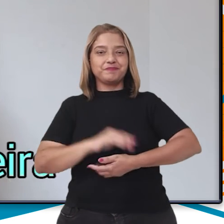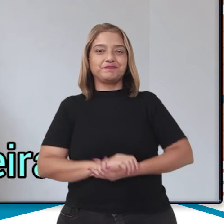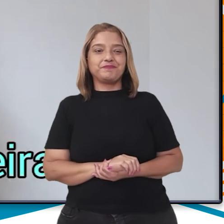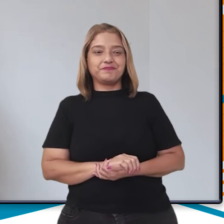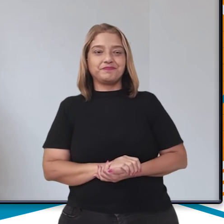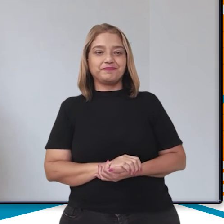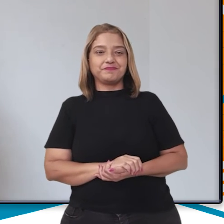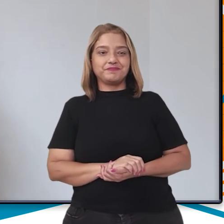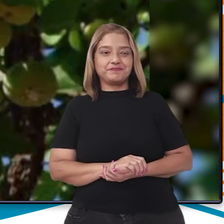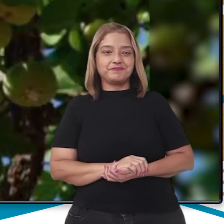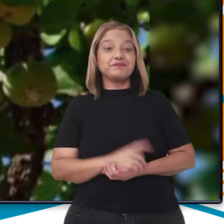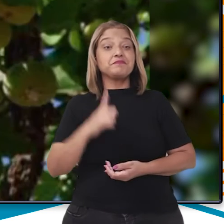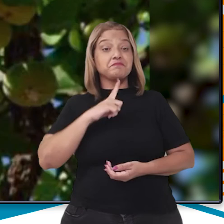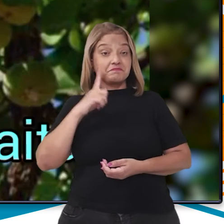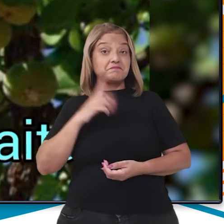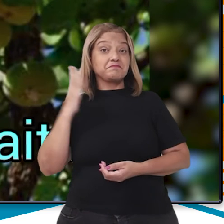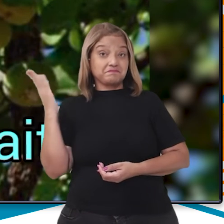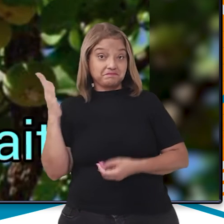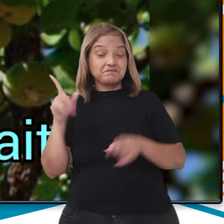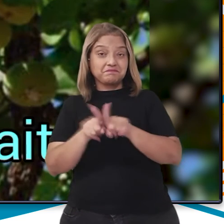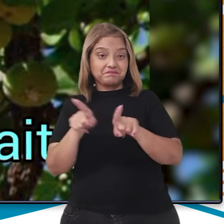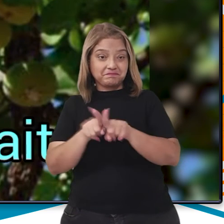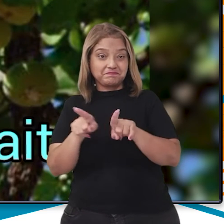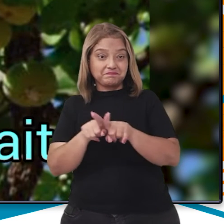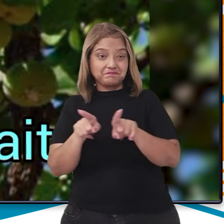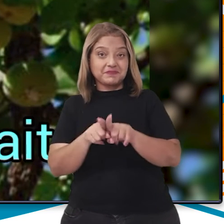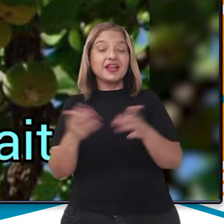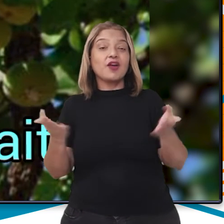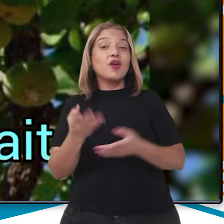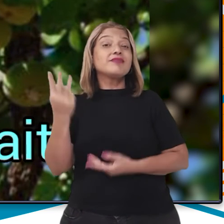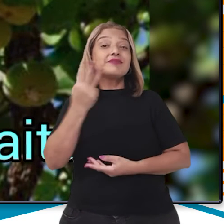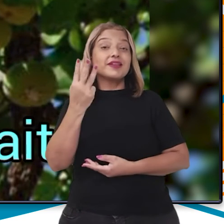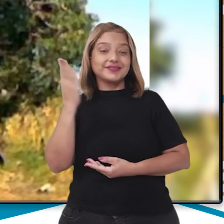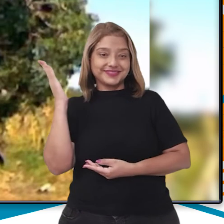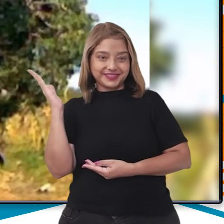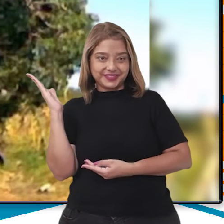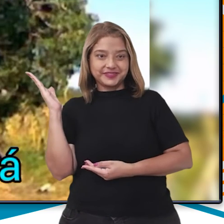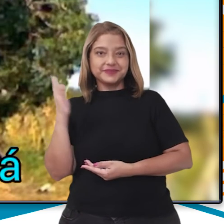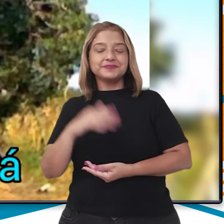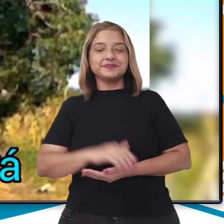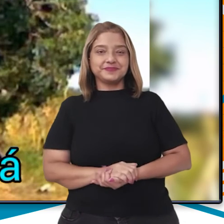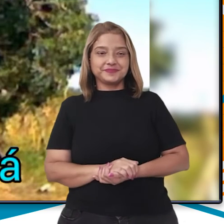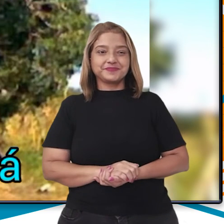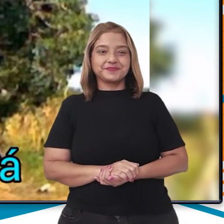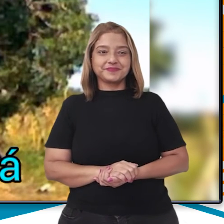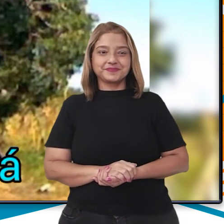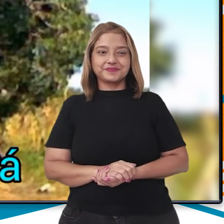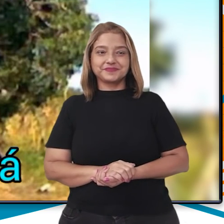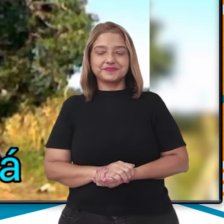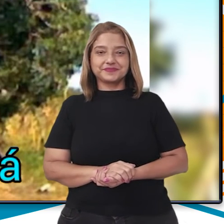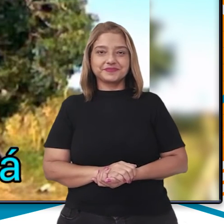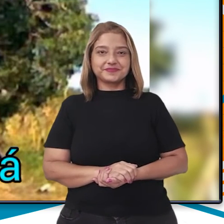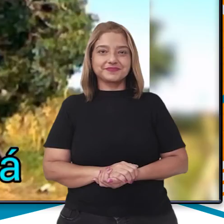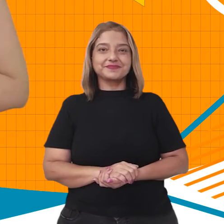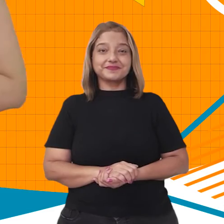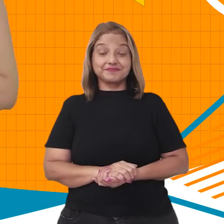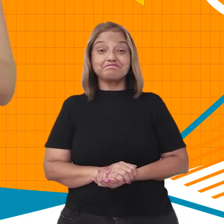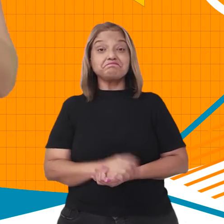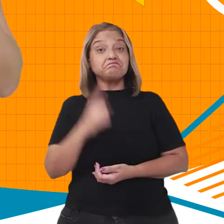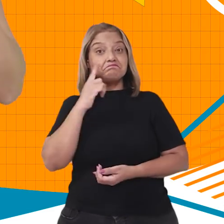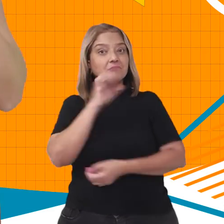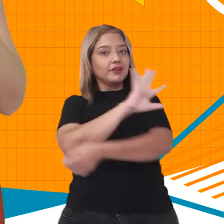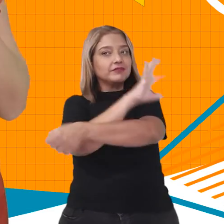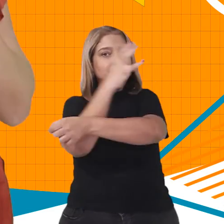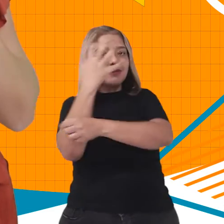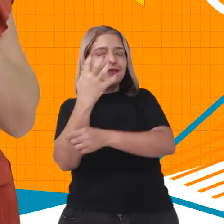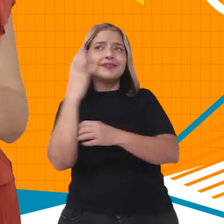primeira, temos essa segunda e temos essa terceira. Certo?